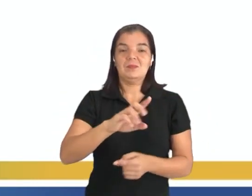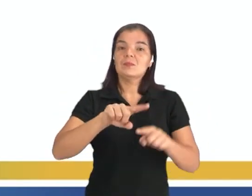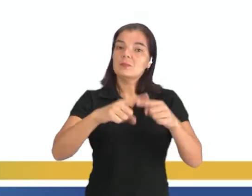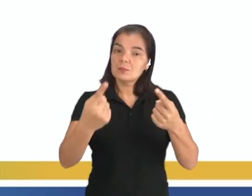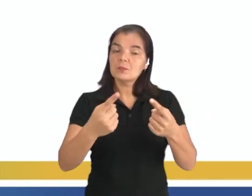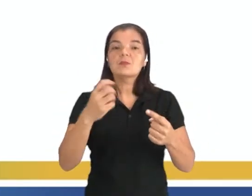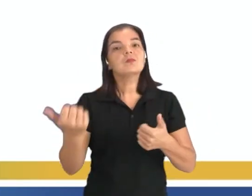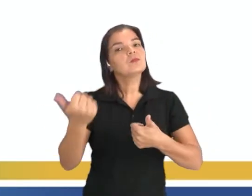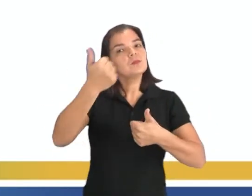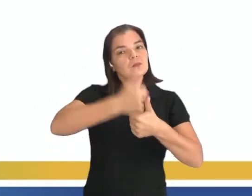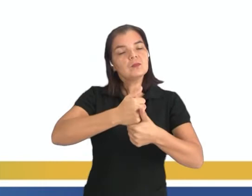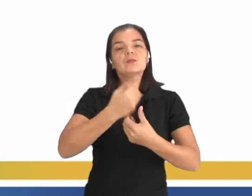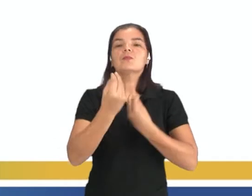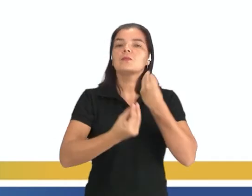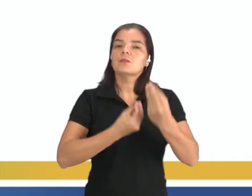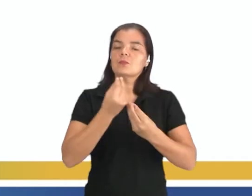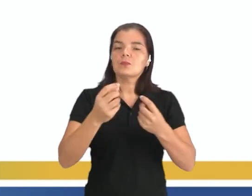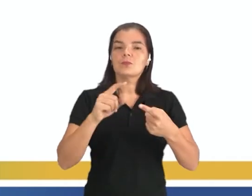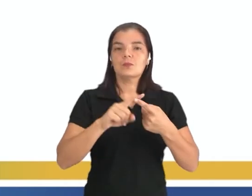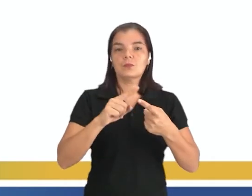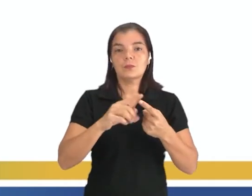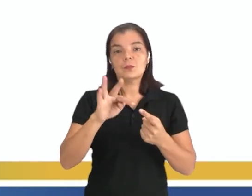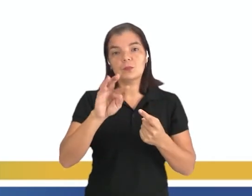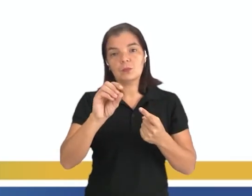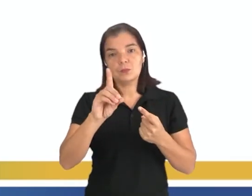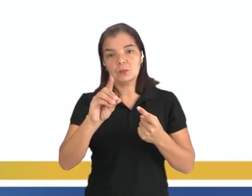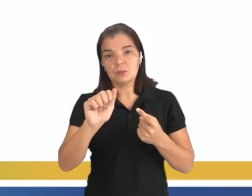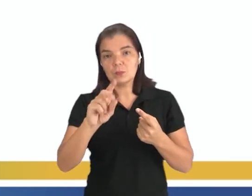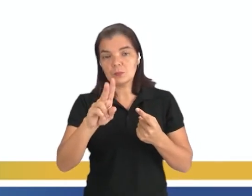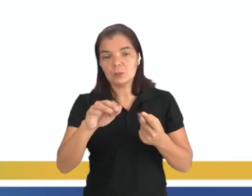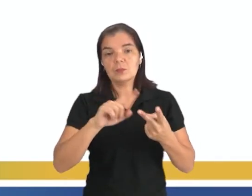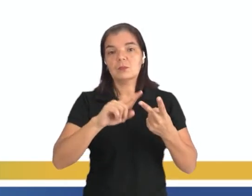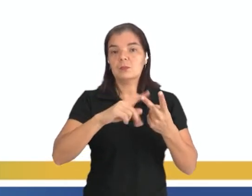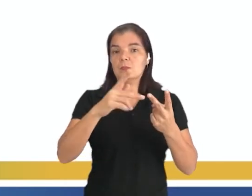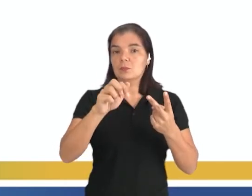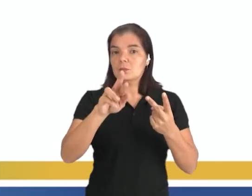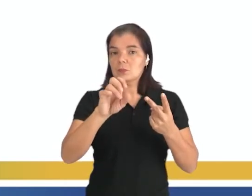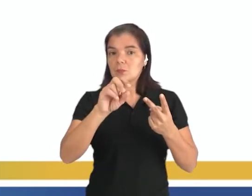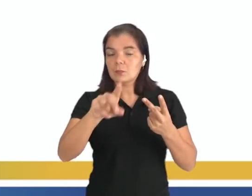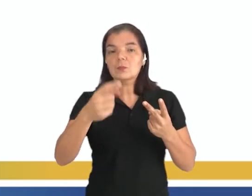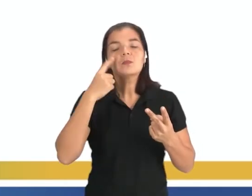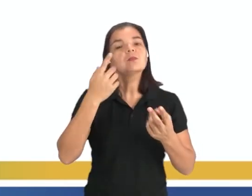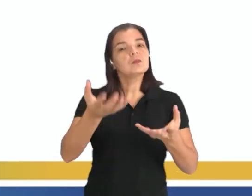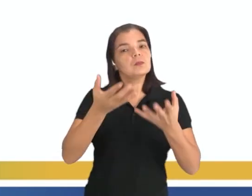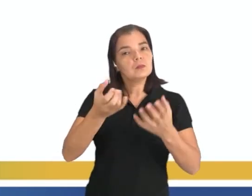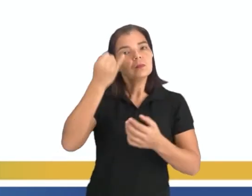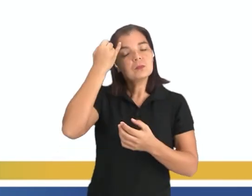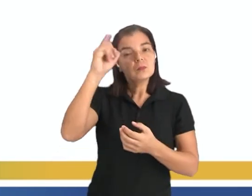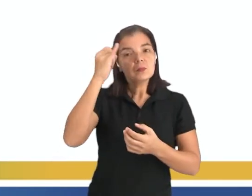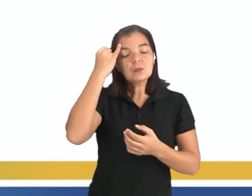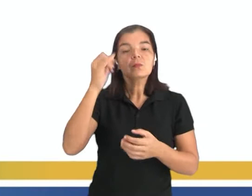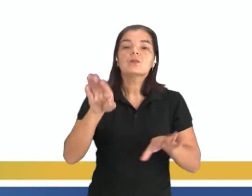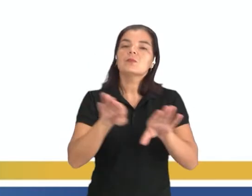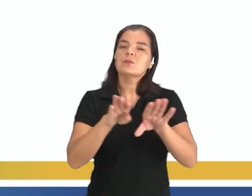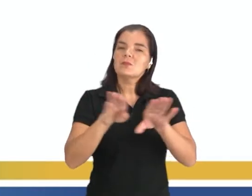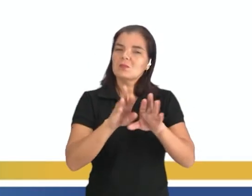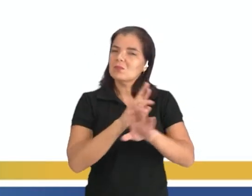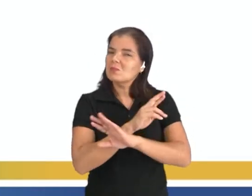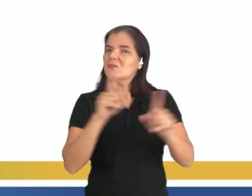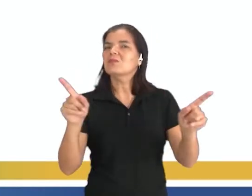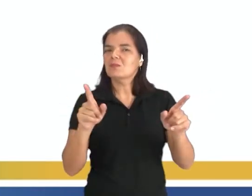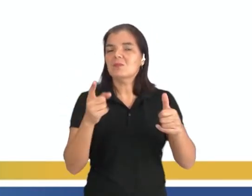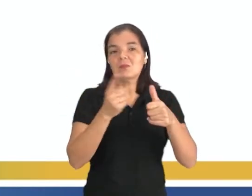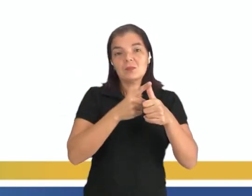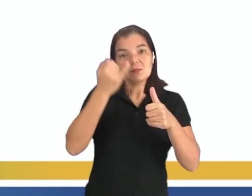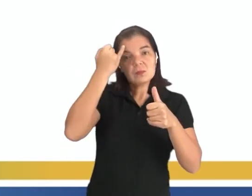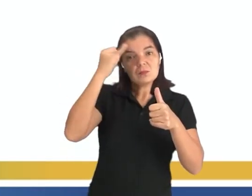outras substituições, como o todavia, o porém. Então, quando nós quisermos dar a ideia de adversidade, contrariar a